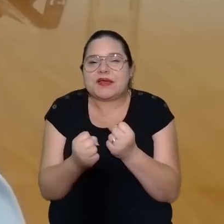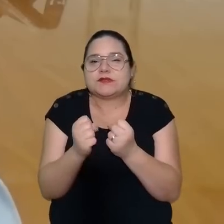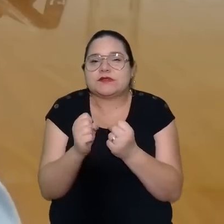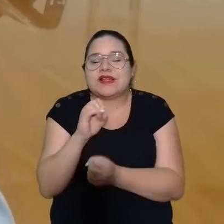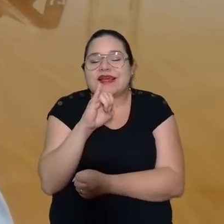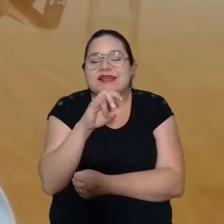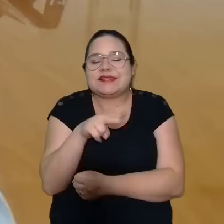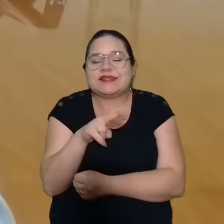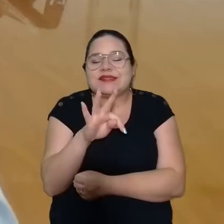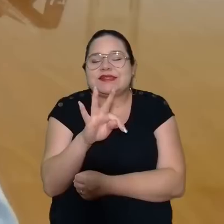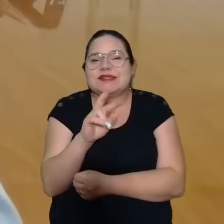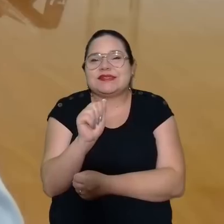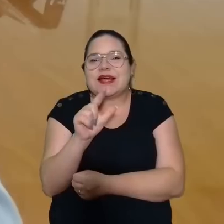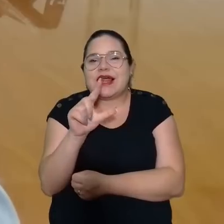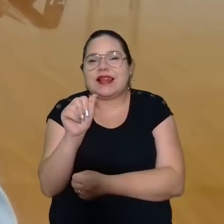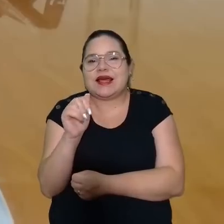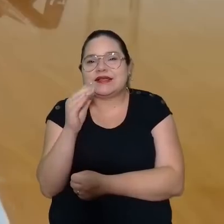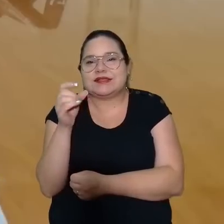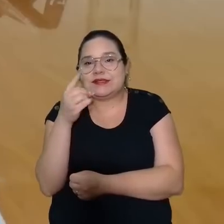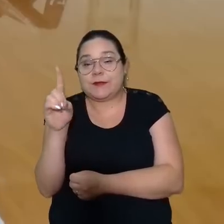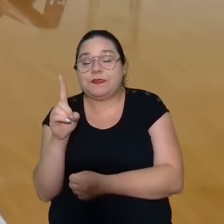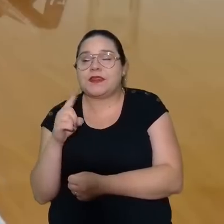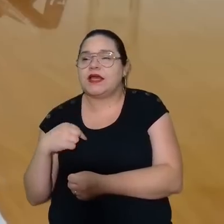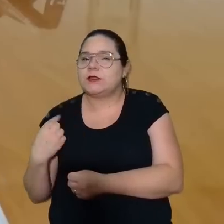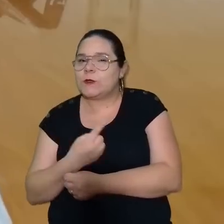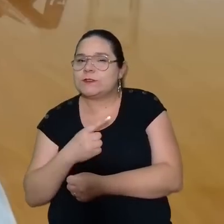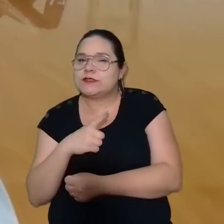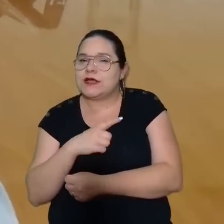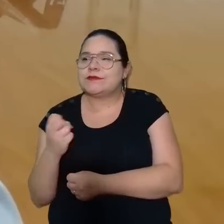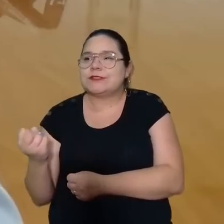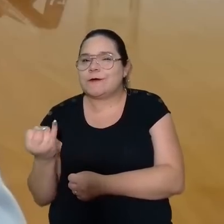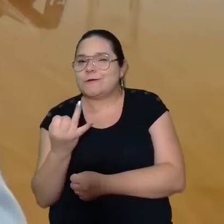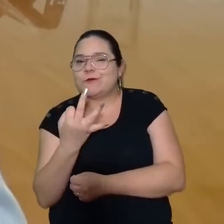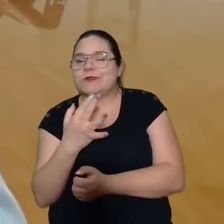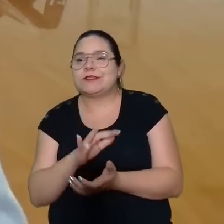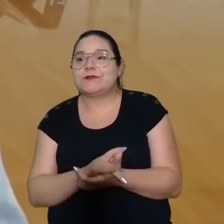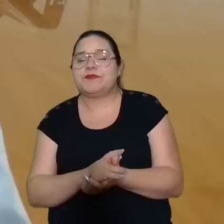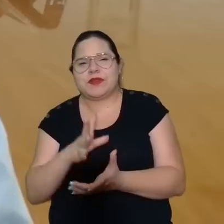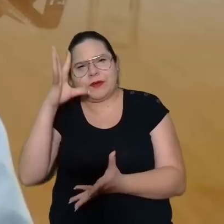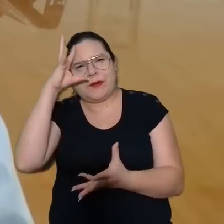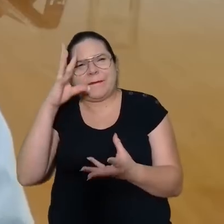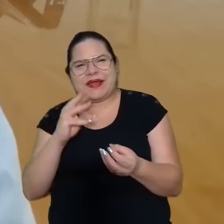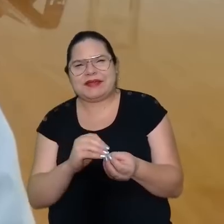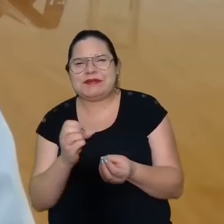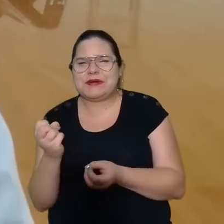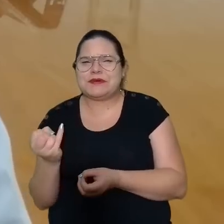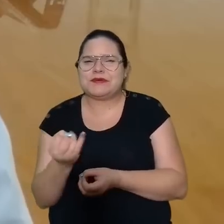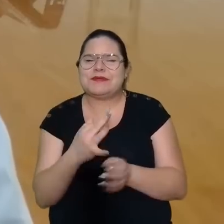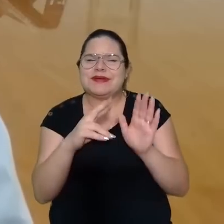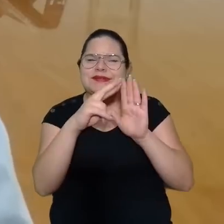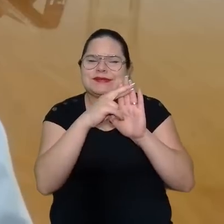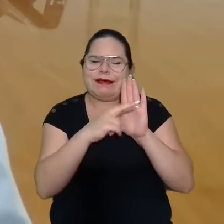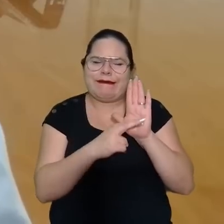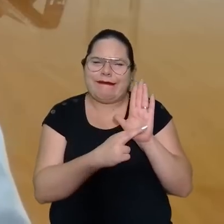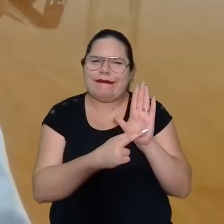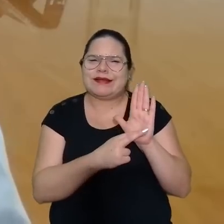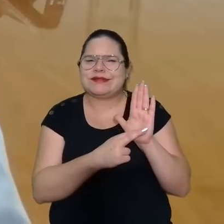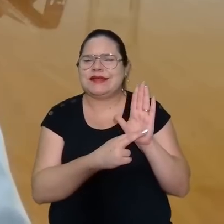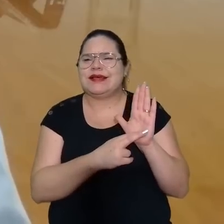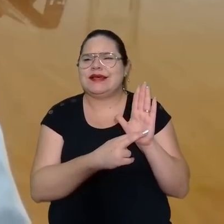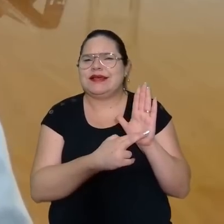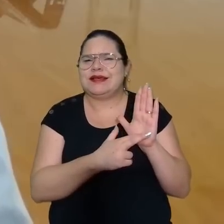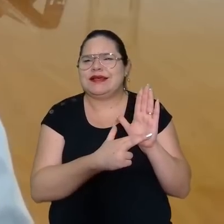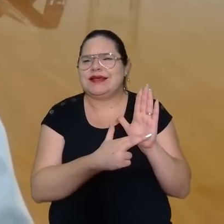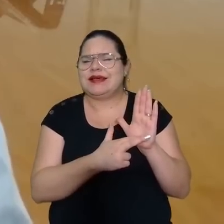Nós temos algumas... Eu entendo até alguns exageros nas normas que regem